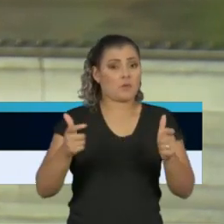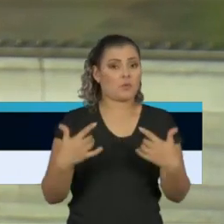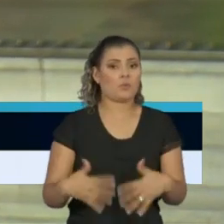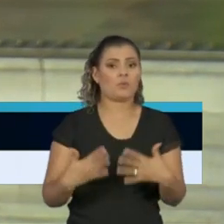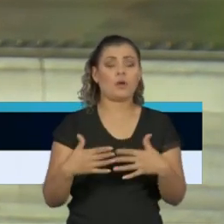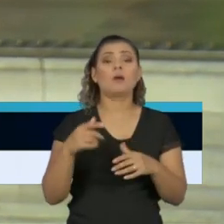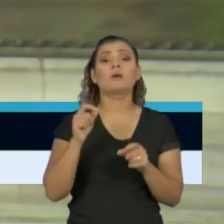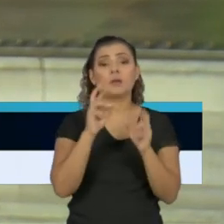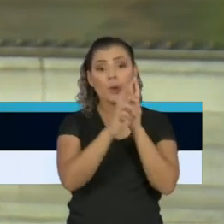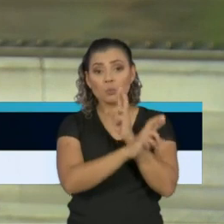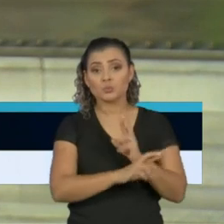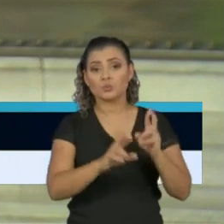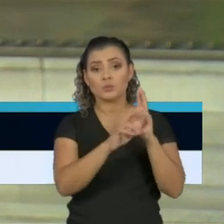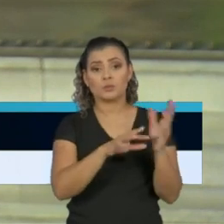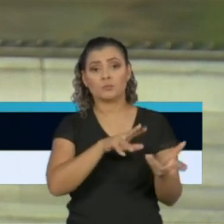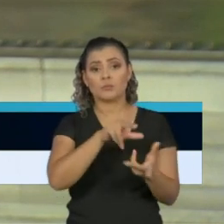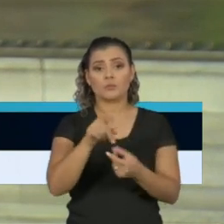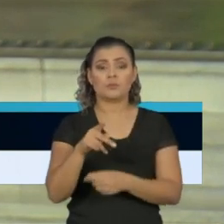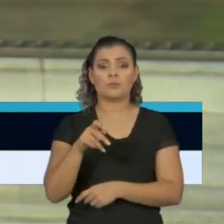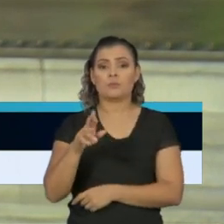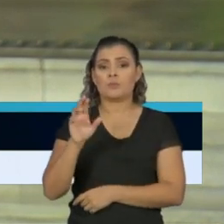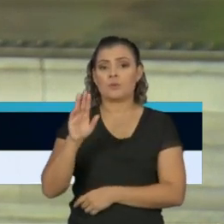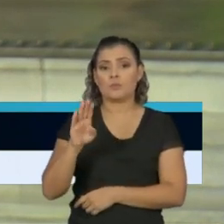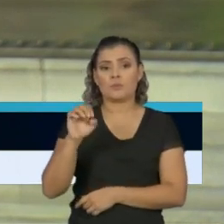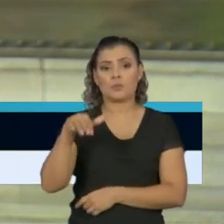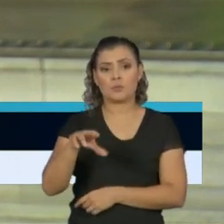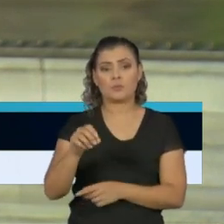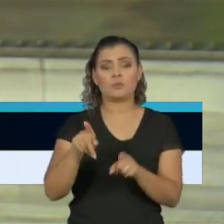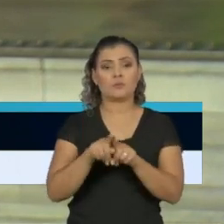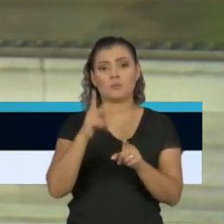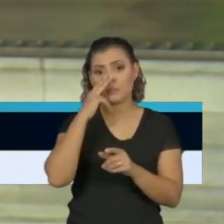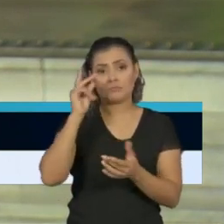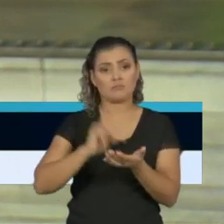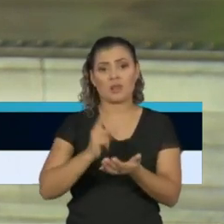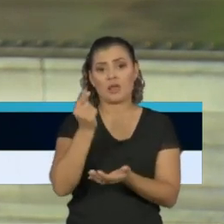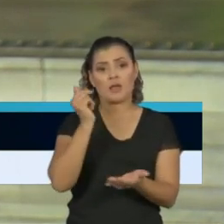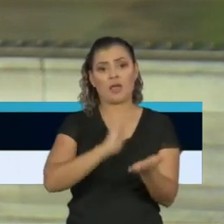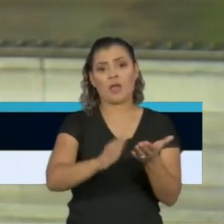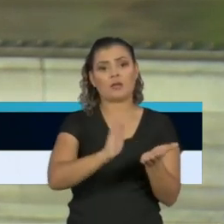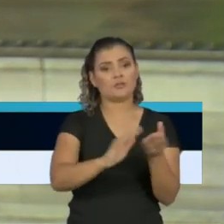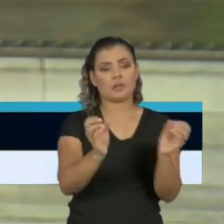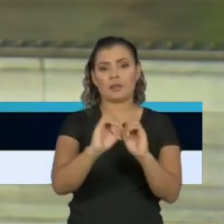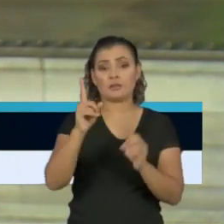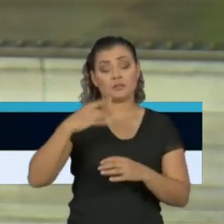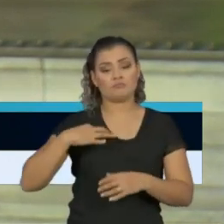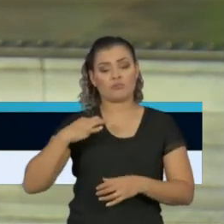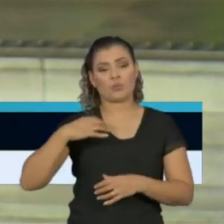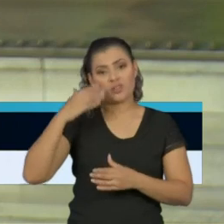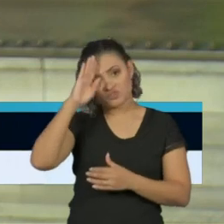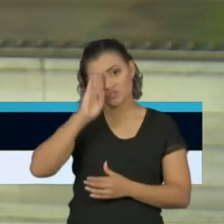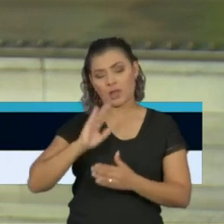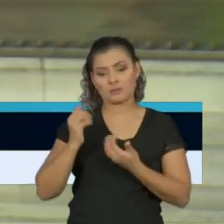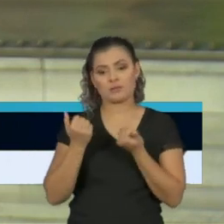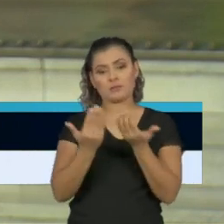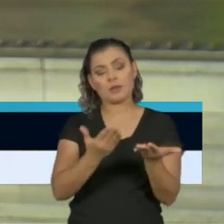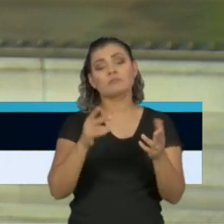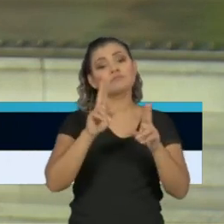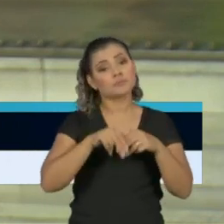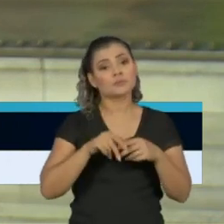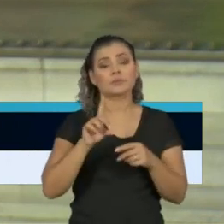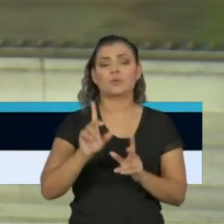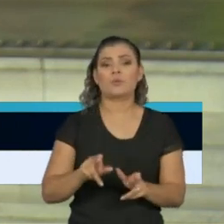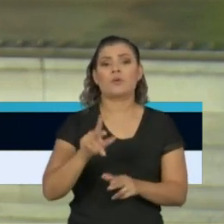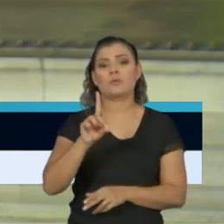de auditoria do mundo, pro bono, sem nenhum custo, trabalhando também pelo bem das pessoas, como já faz a